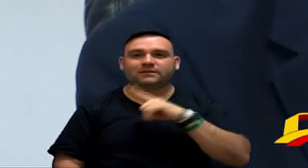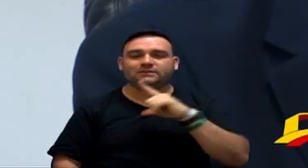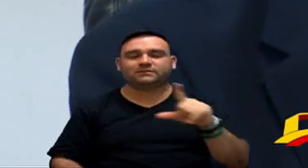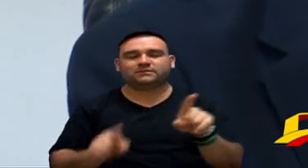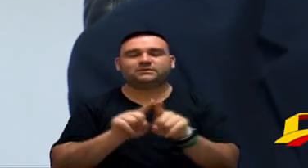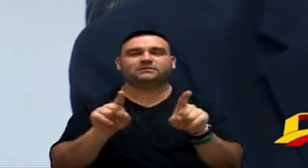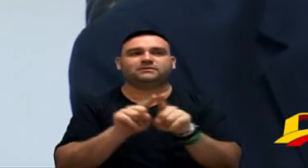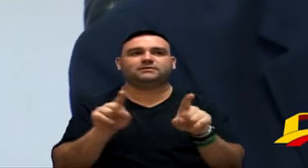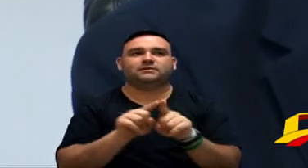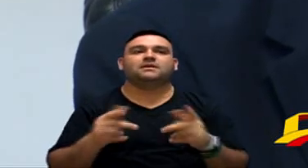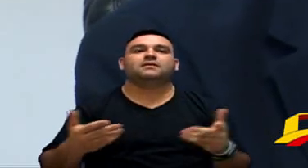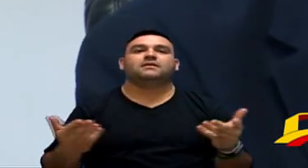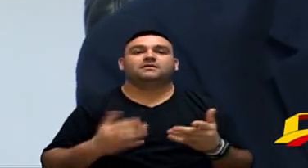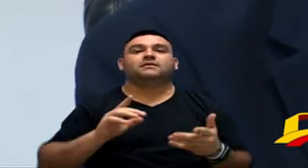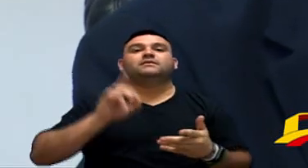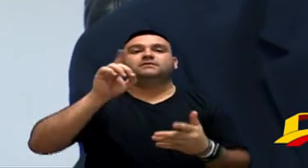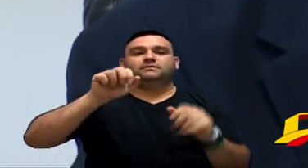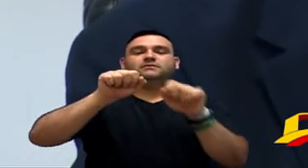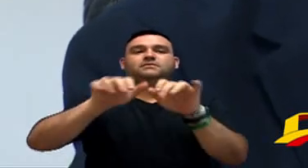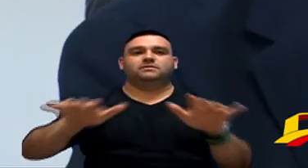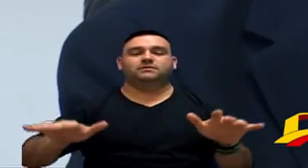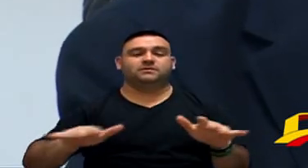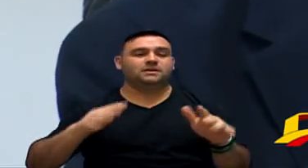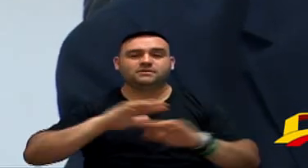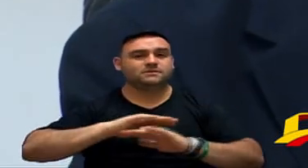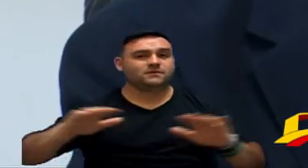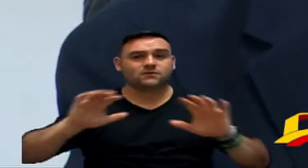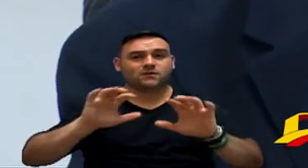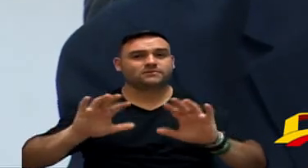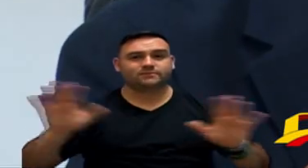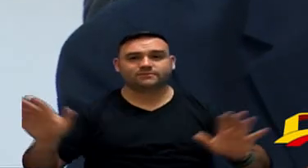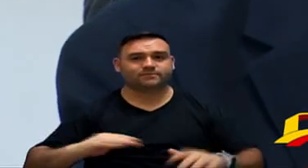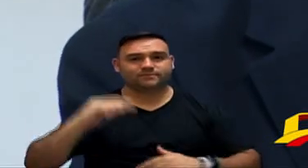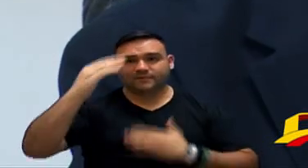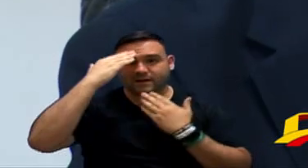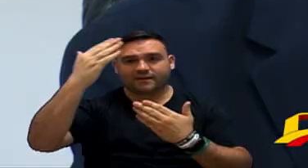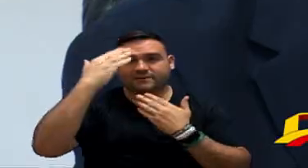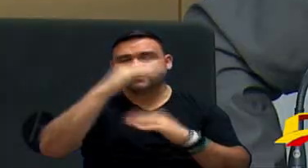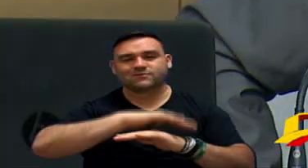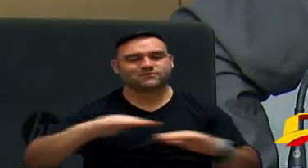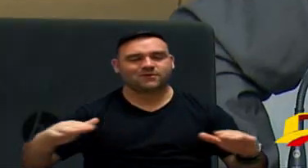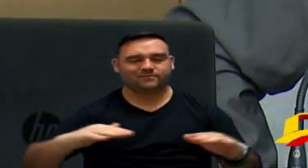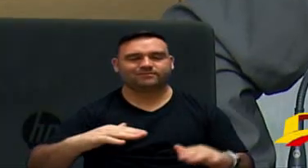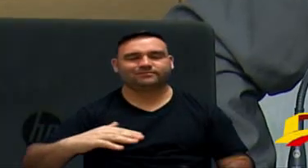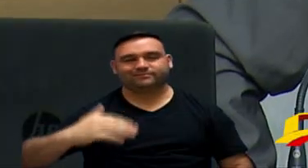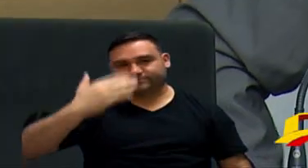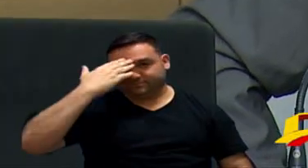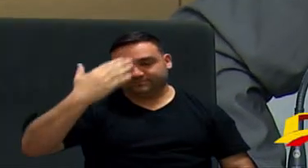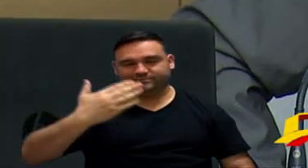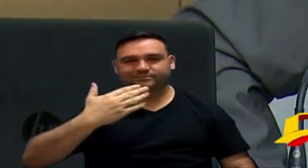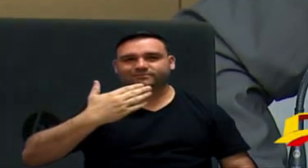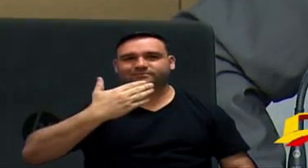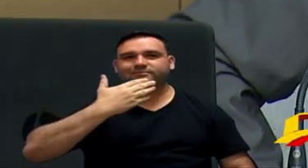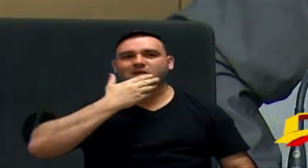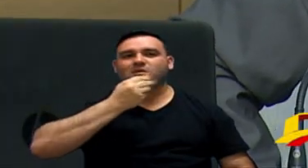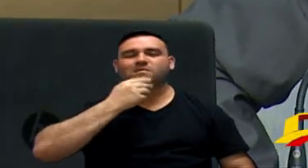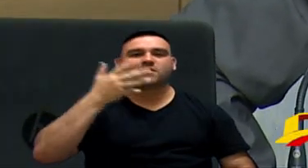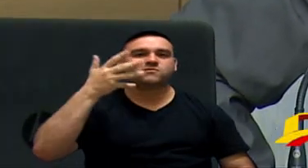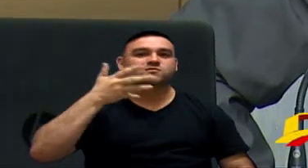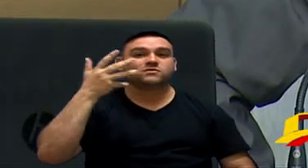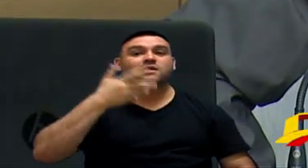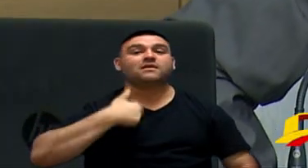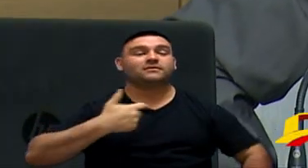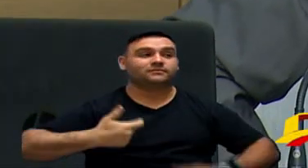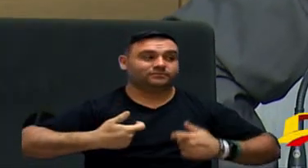abraço para ele e que Deus abençoe ele tenha dito Presidente é só isso só agradecer hoje tá bom obrigado neném pelas palavras eu não poderia